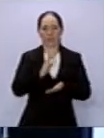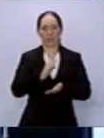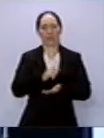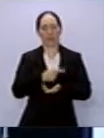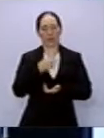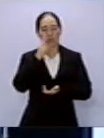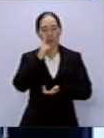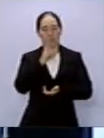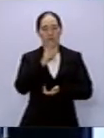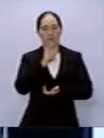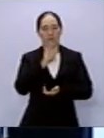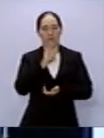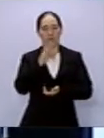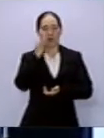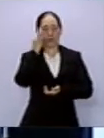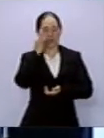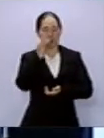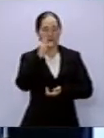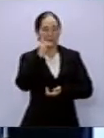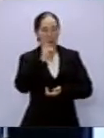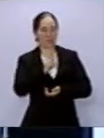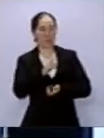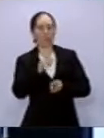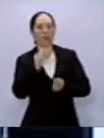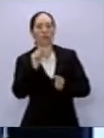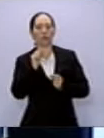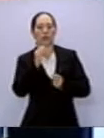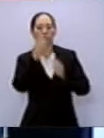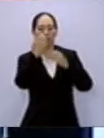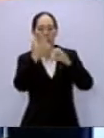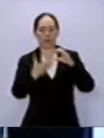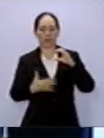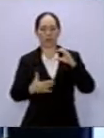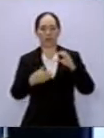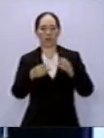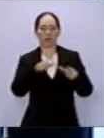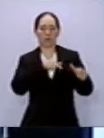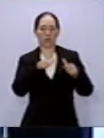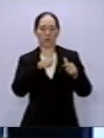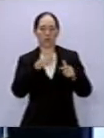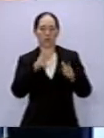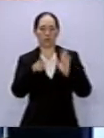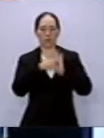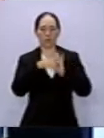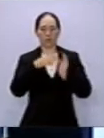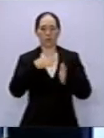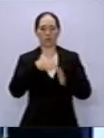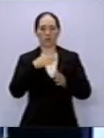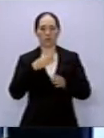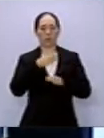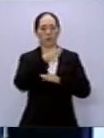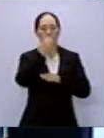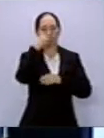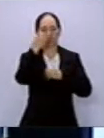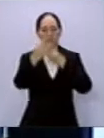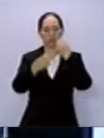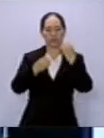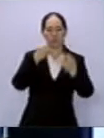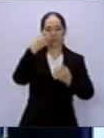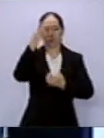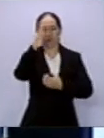testemunha pelo meu grande característica da minha função né de percorrer esse Brasil